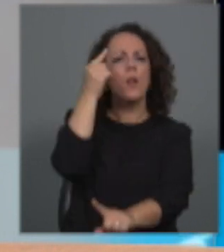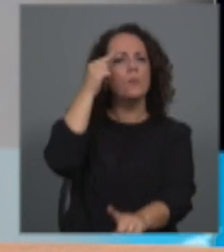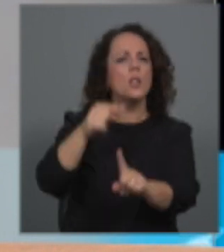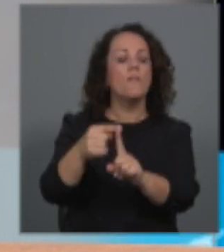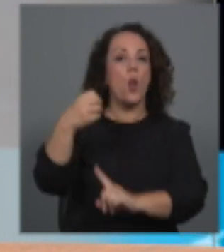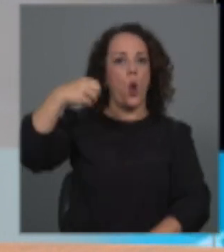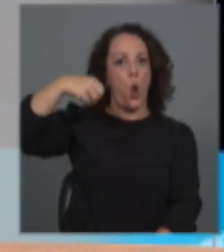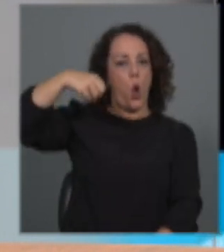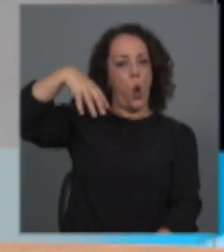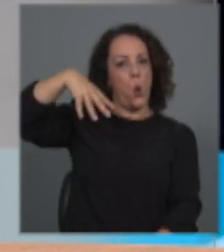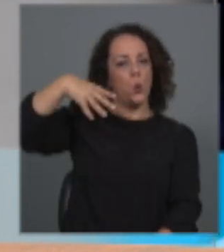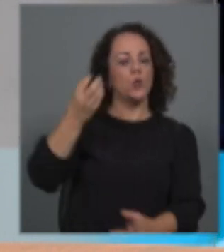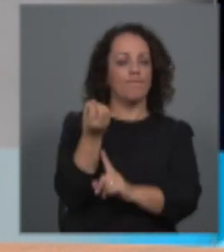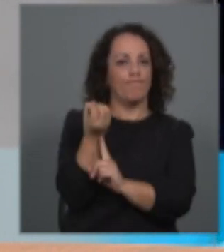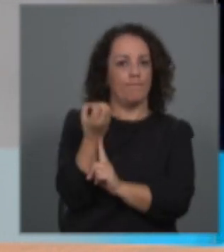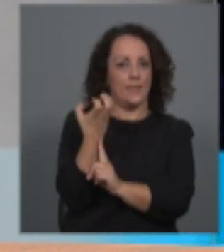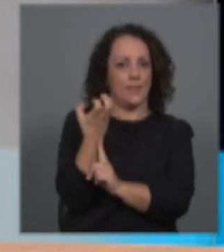que é